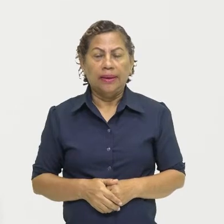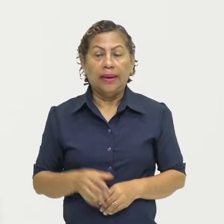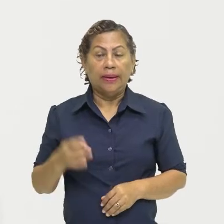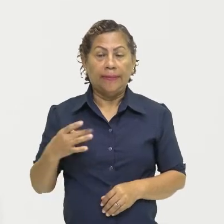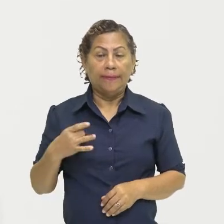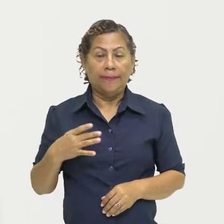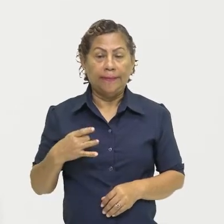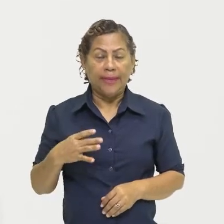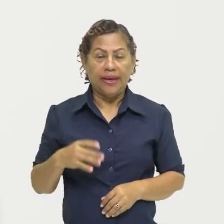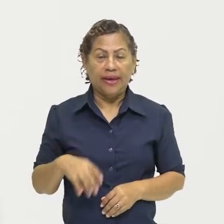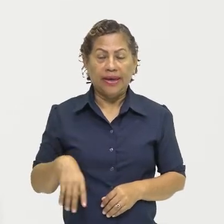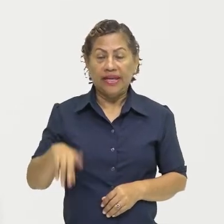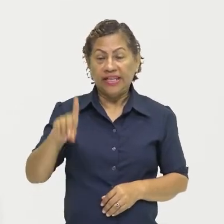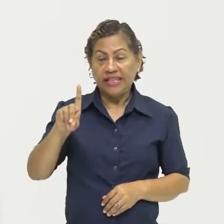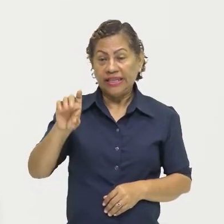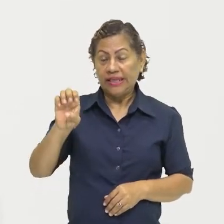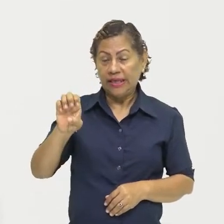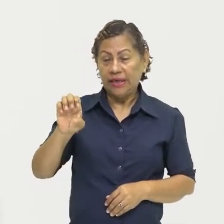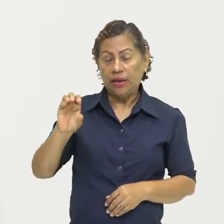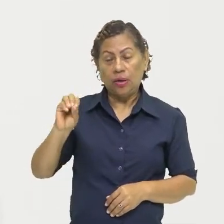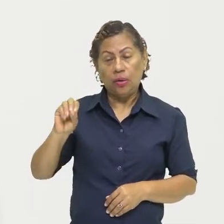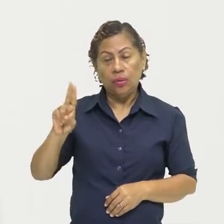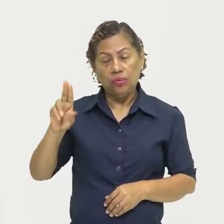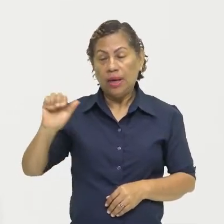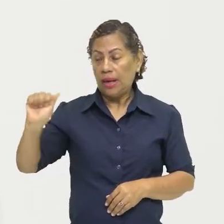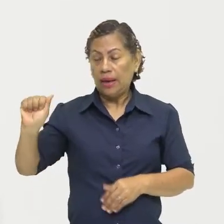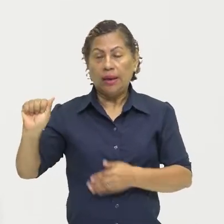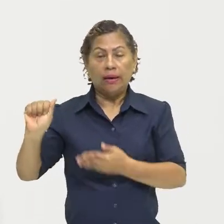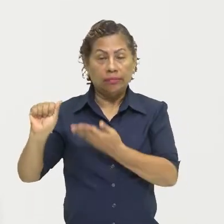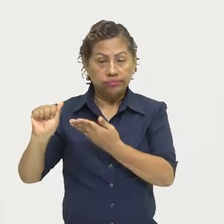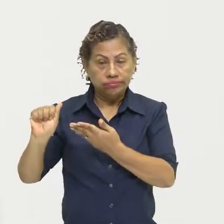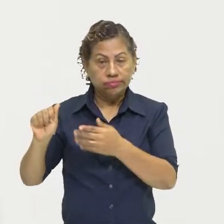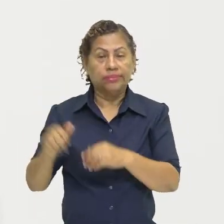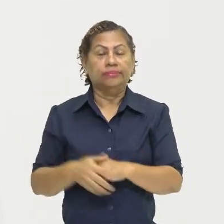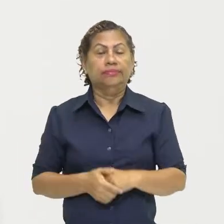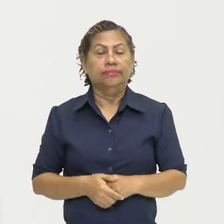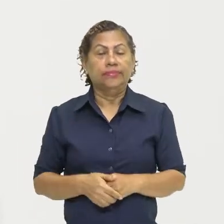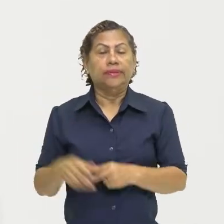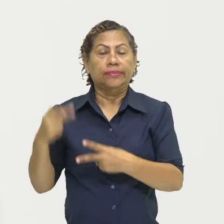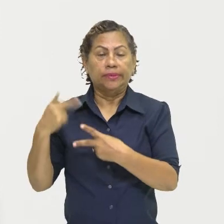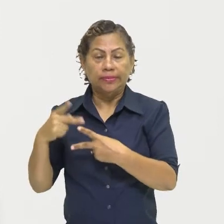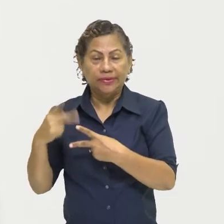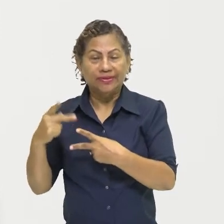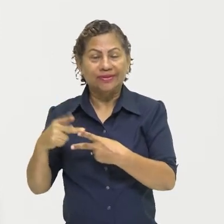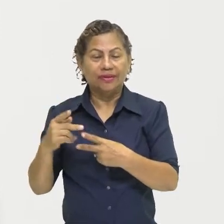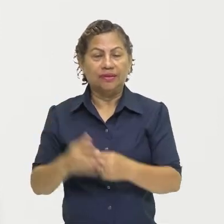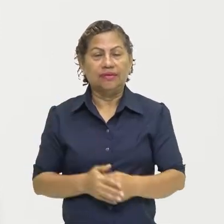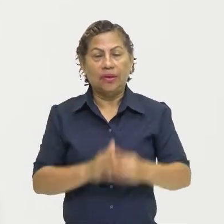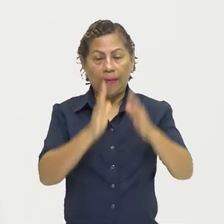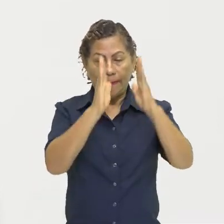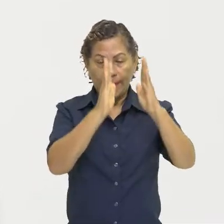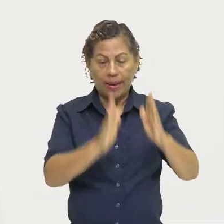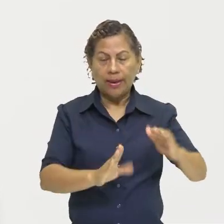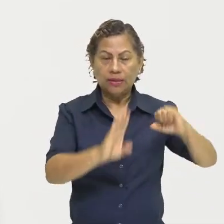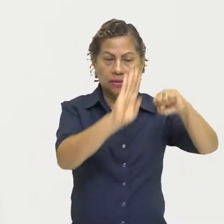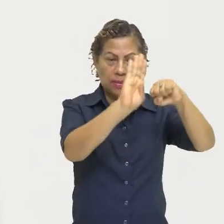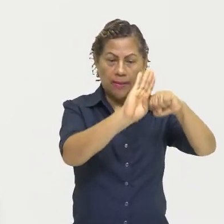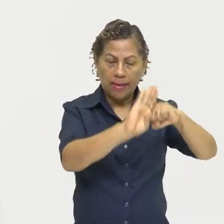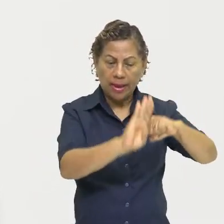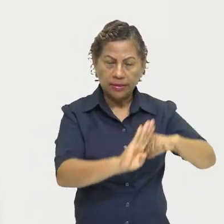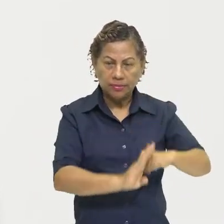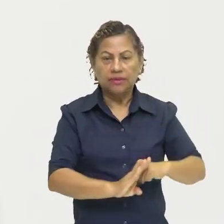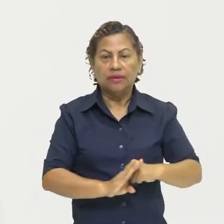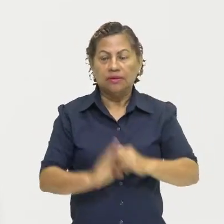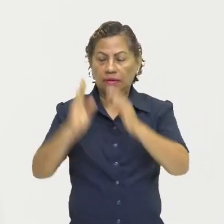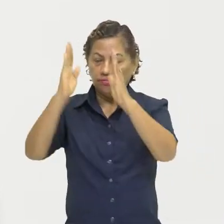coisa. Relação, a palavra relação ele já vai ter outras preposições, né, nós temos aí a preposição relação